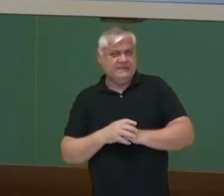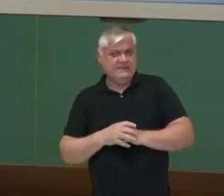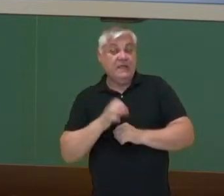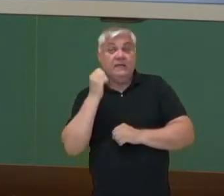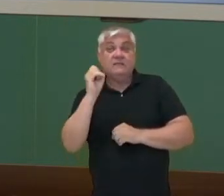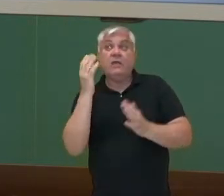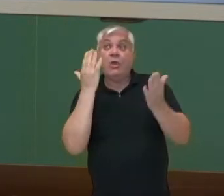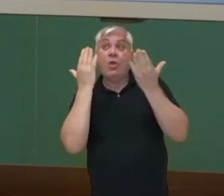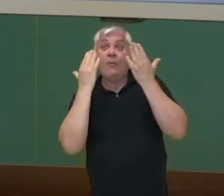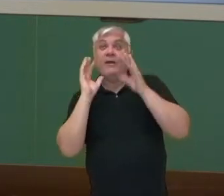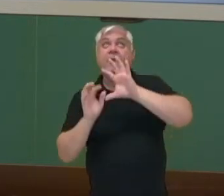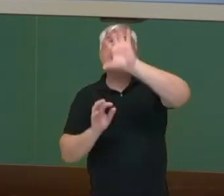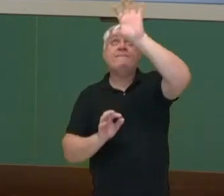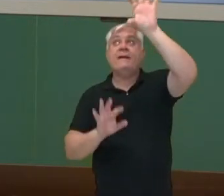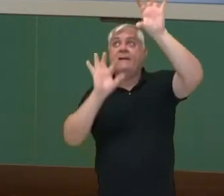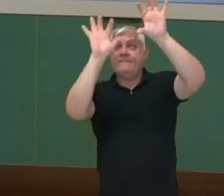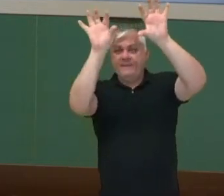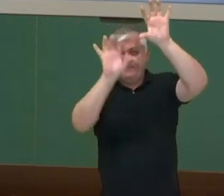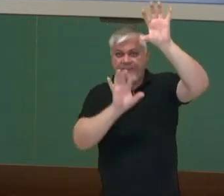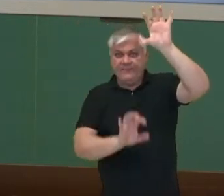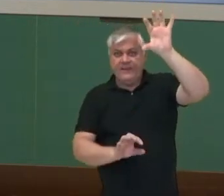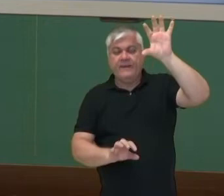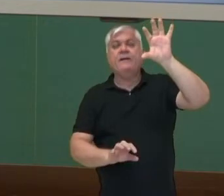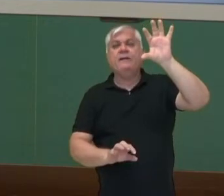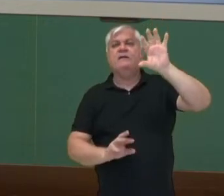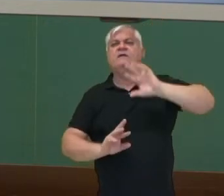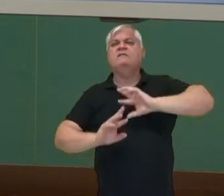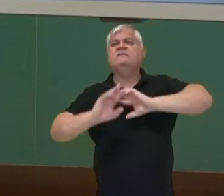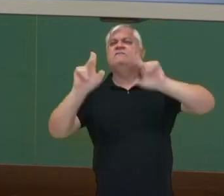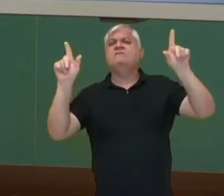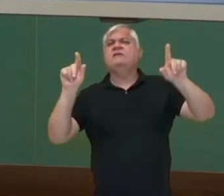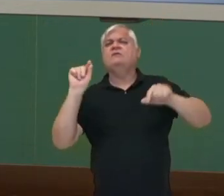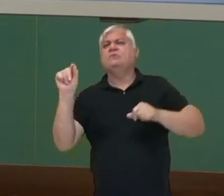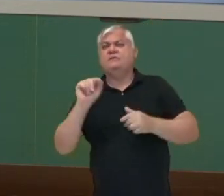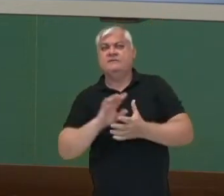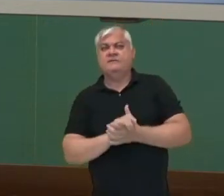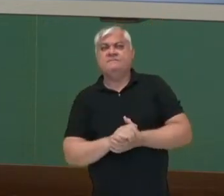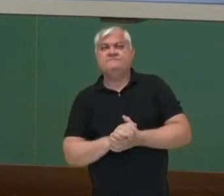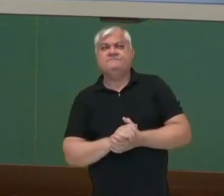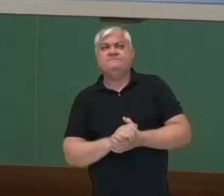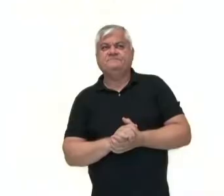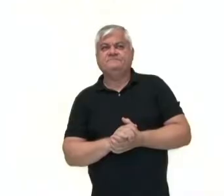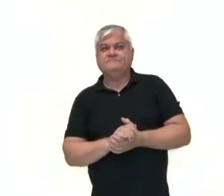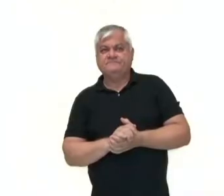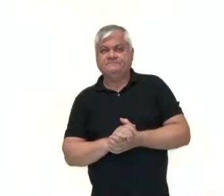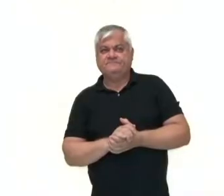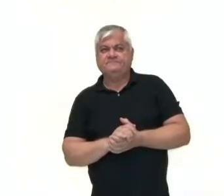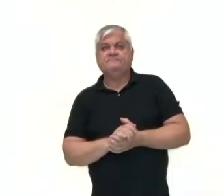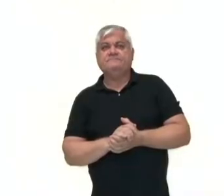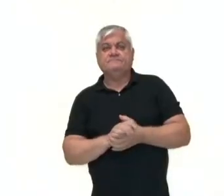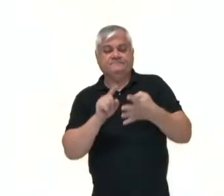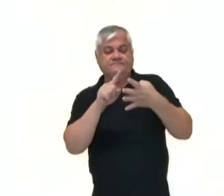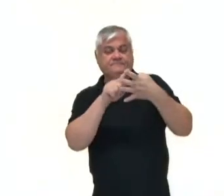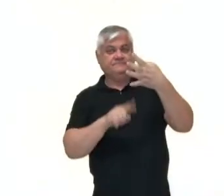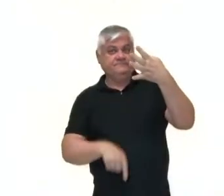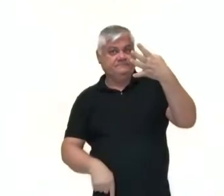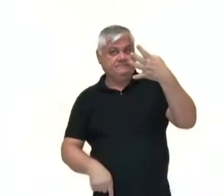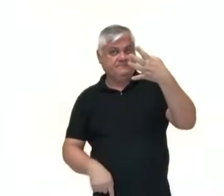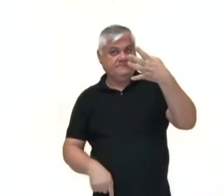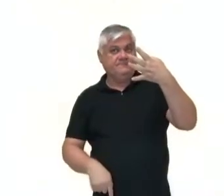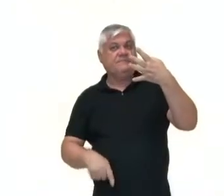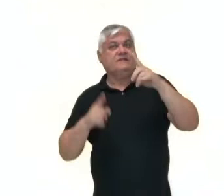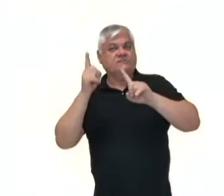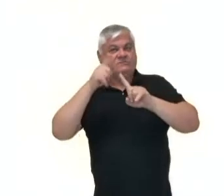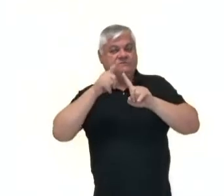outras regiões, uma diversidade maior, vamos ver quais são eles, né? Então nós vamos ter 4 tipos ali pelo